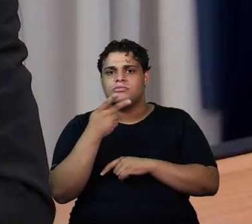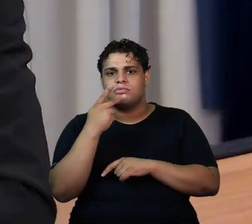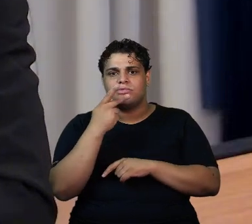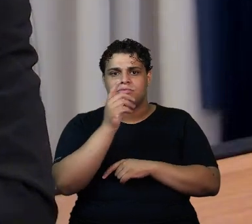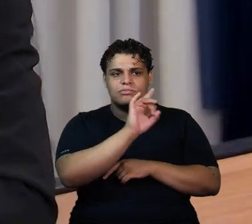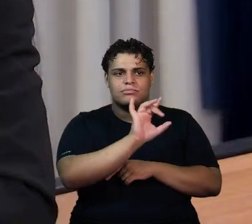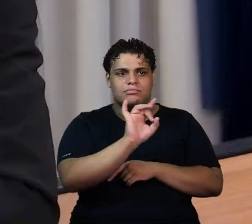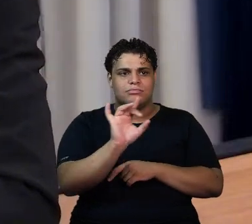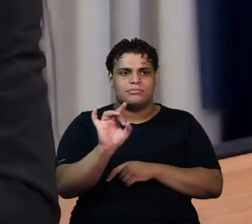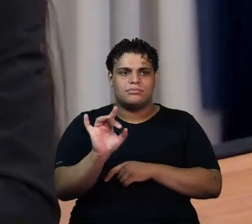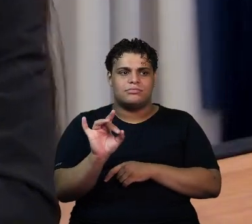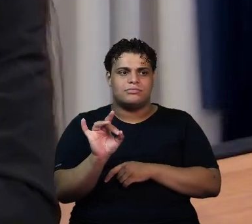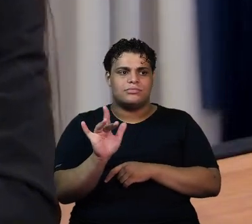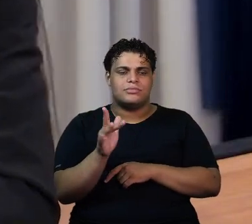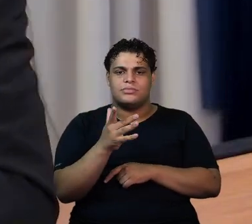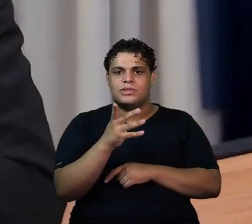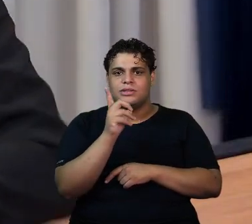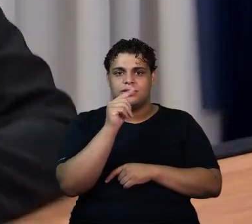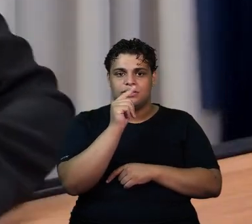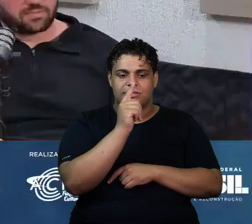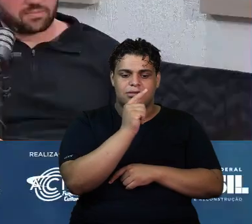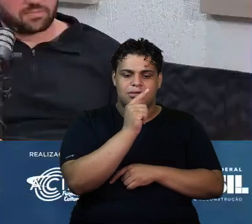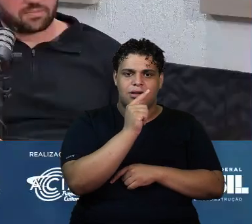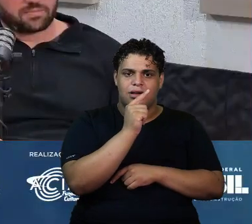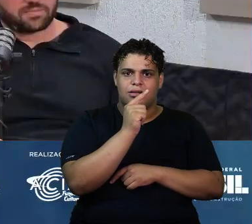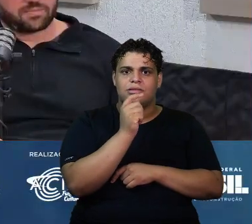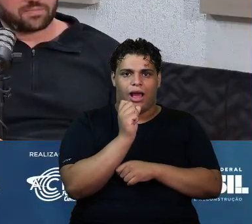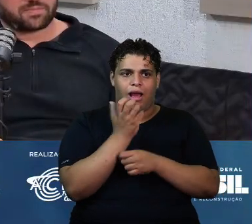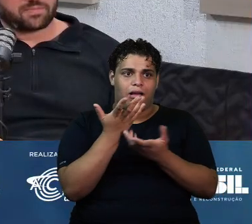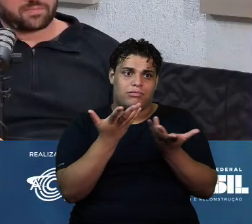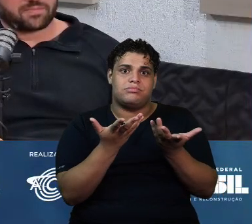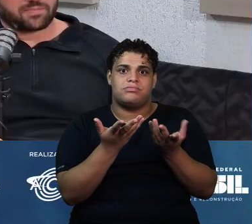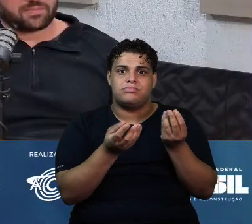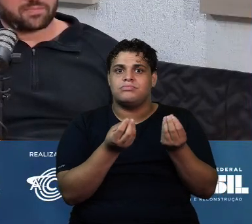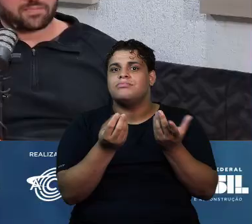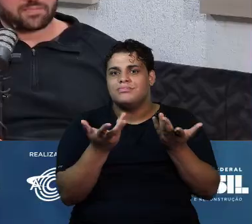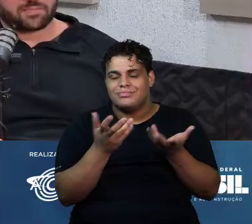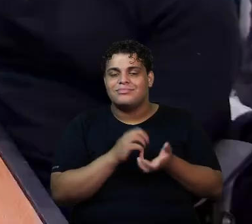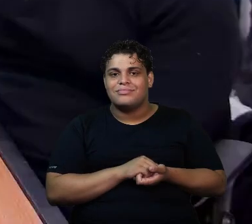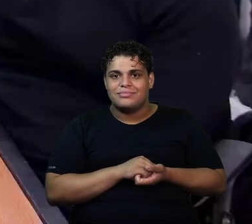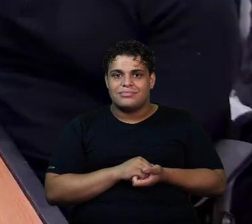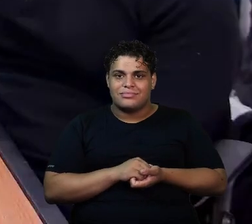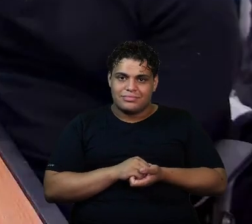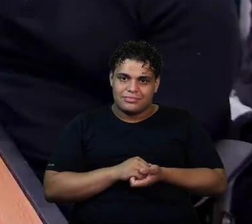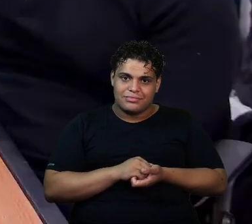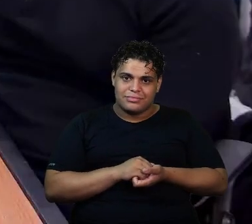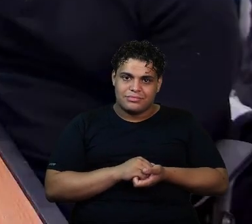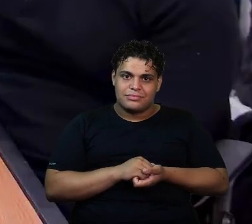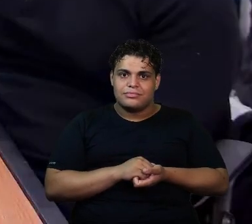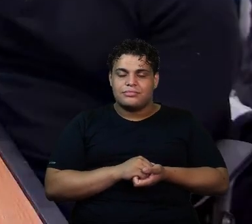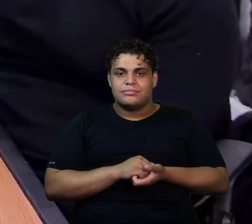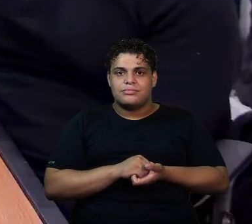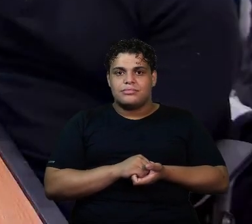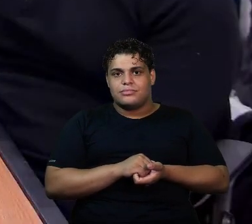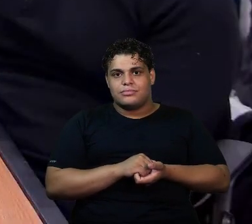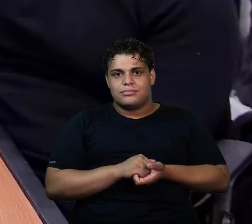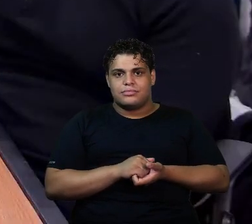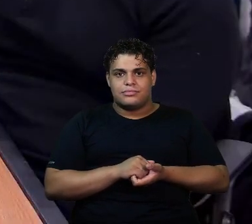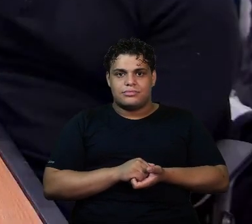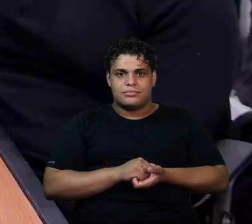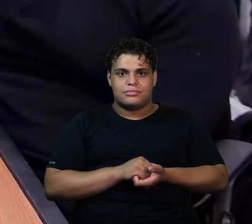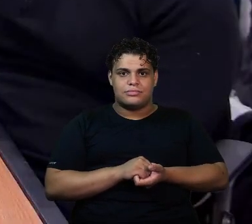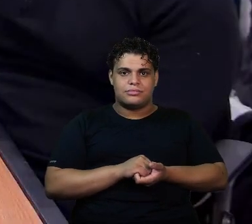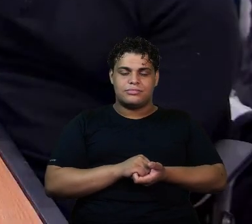águas doces? A gente pode tratar, né? O próximo tema do livro do Azulha, a gente pode falar sobre